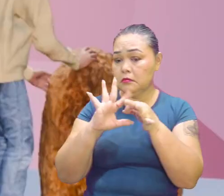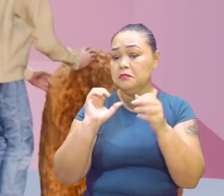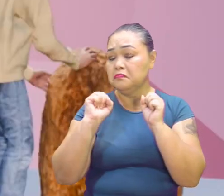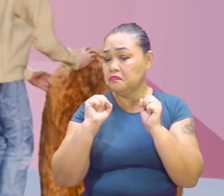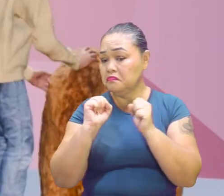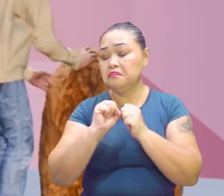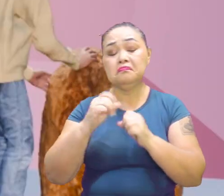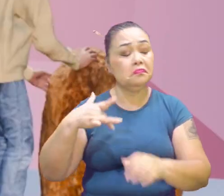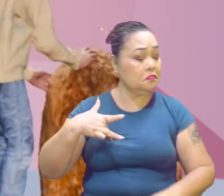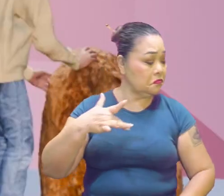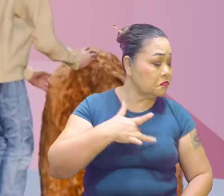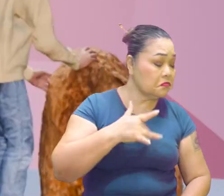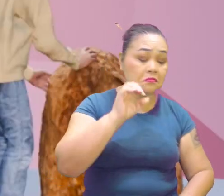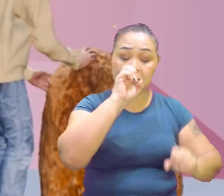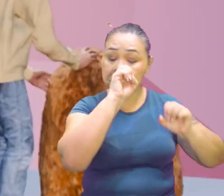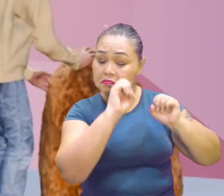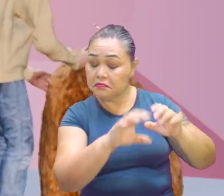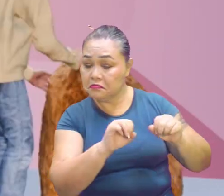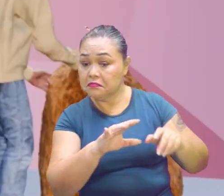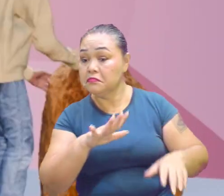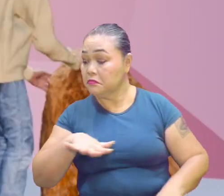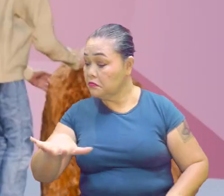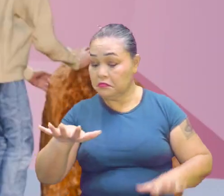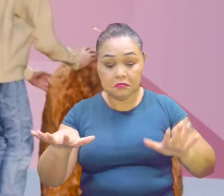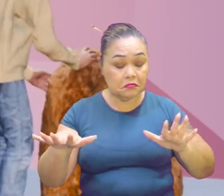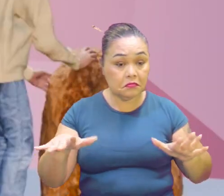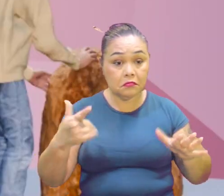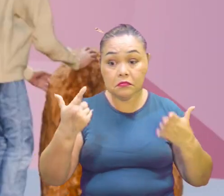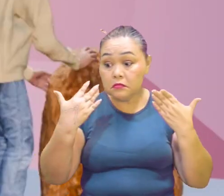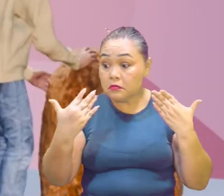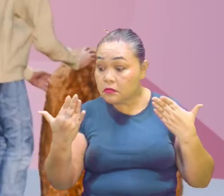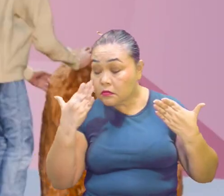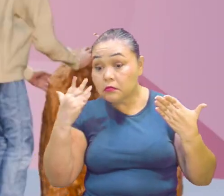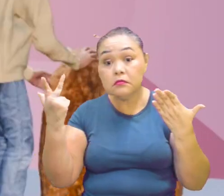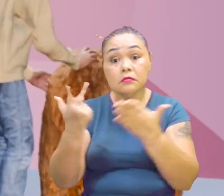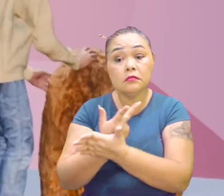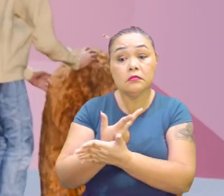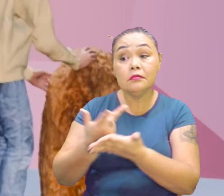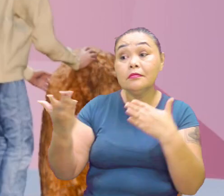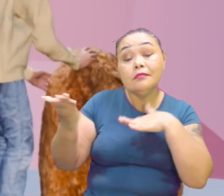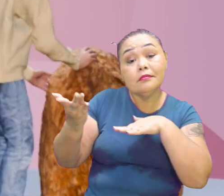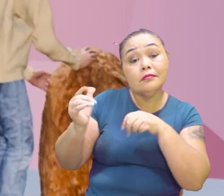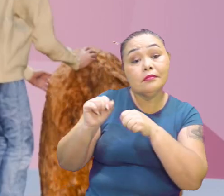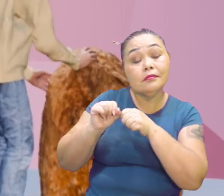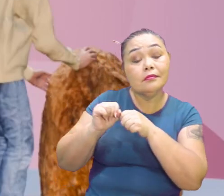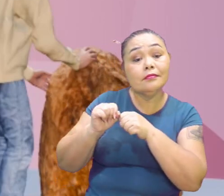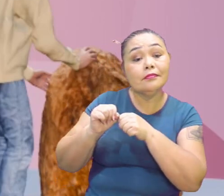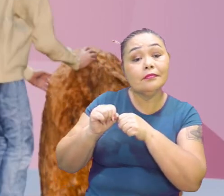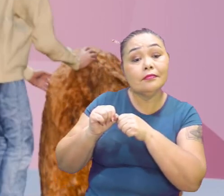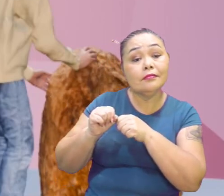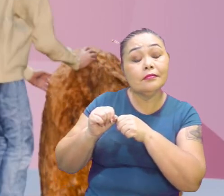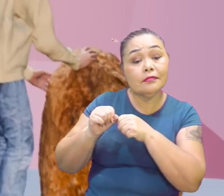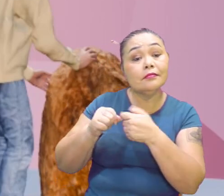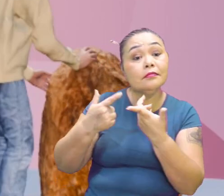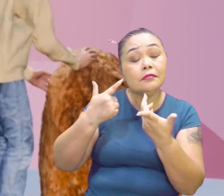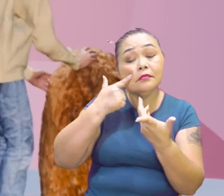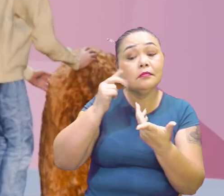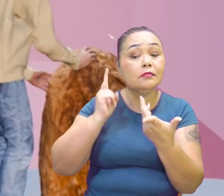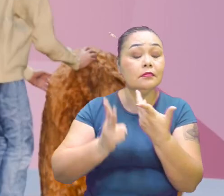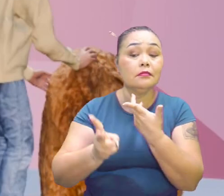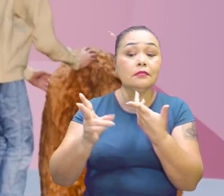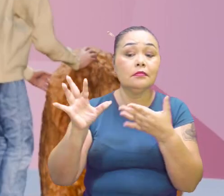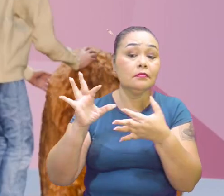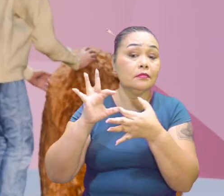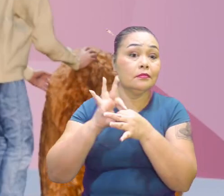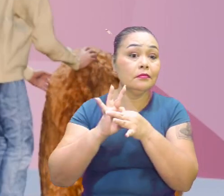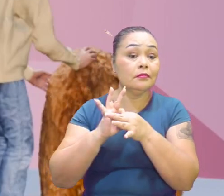falar da saúde, da educação, né? Ver o que está acontecendo na atualidade, né? Sempre vai estar